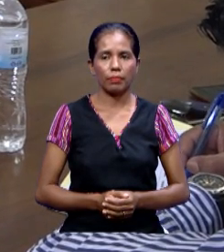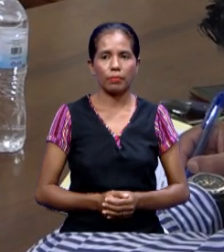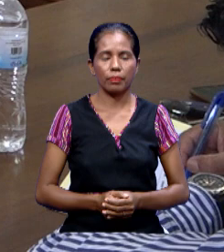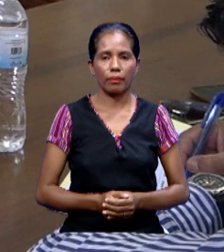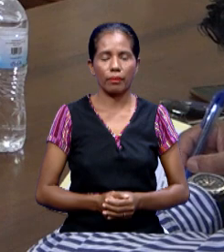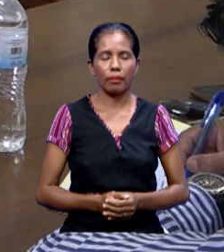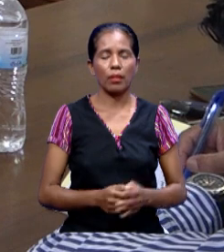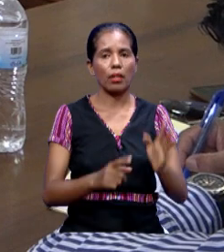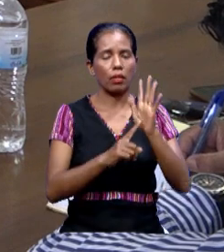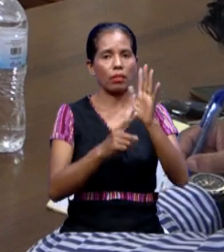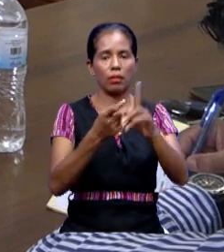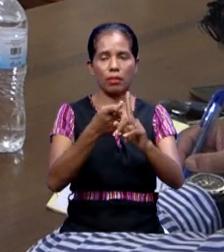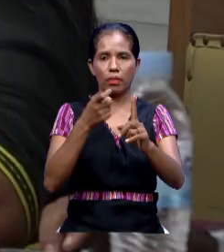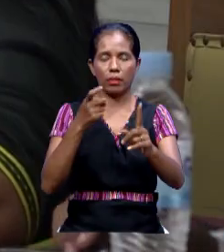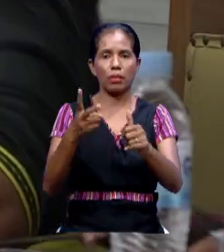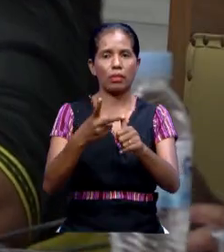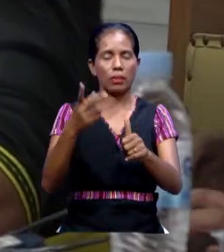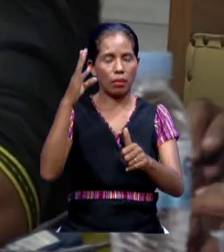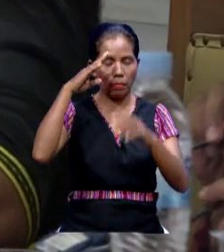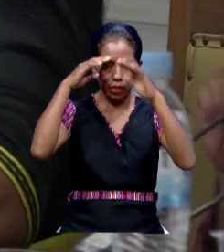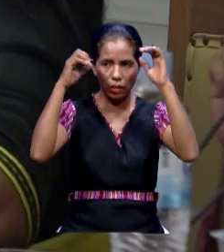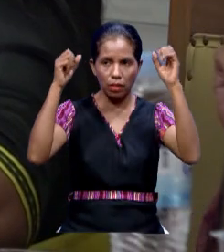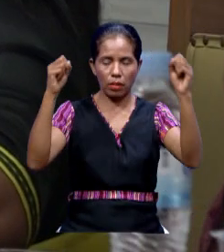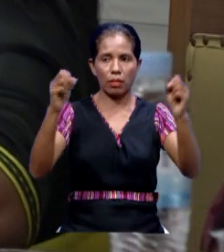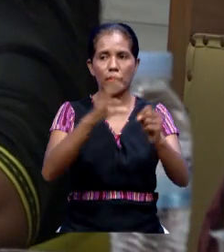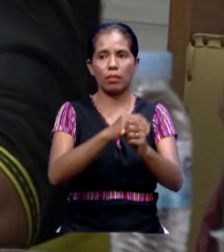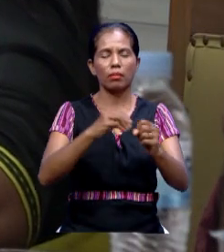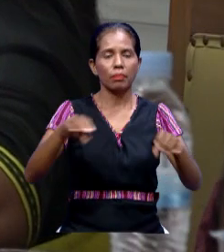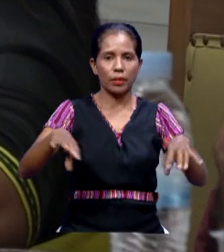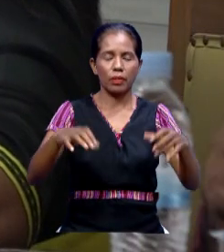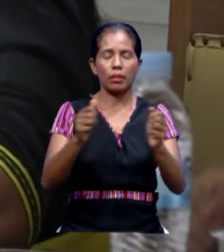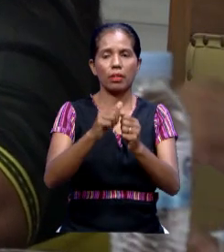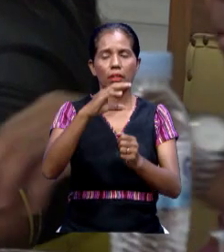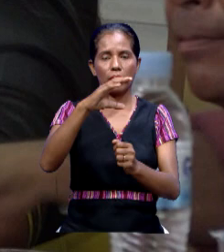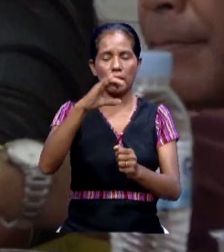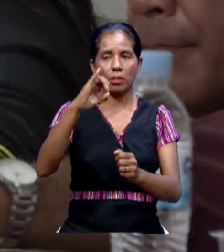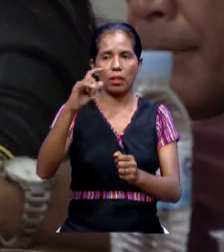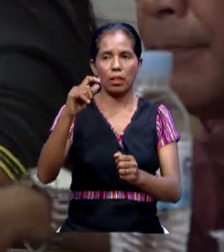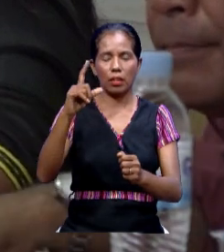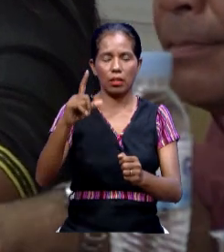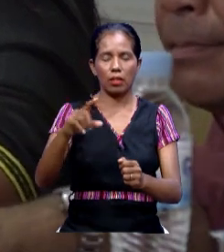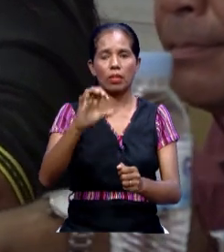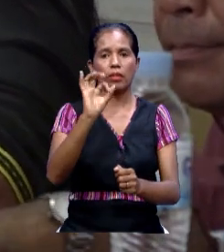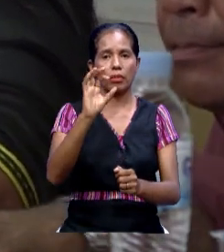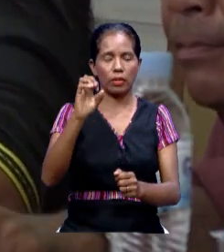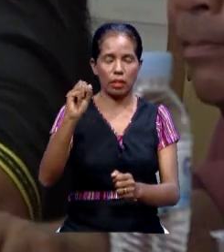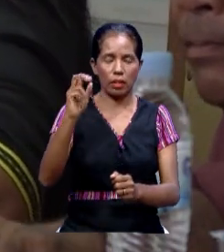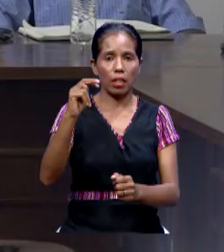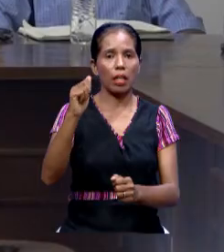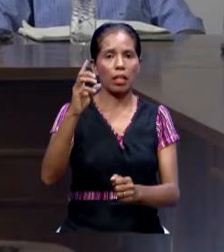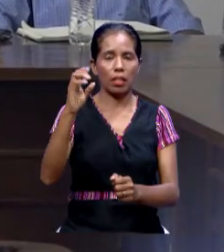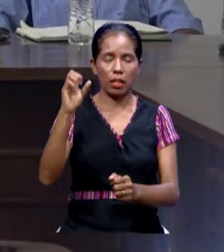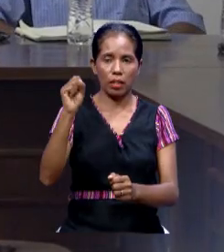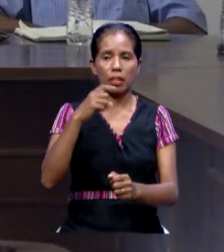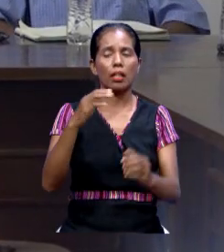Lia Hiragne, ator russi vice-presidente assunto promoção na cooperação CCI dele, Herguilina Fernandes Alves, já foi em encontro